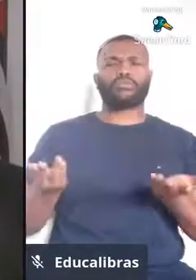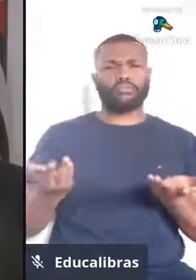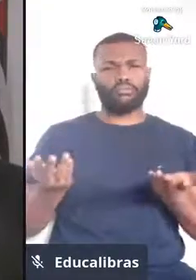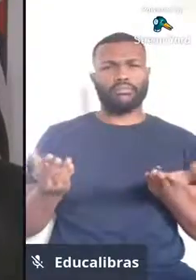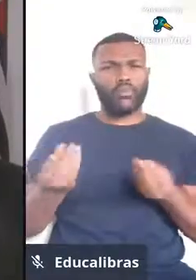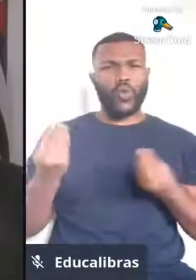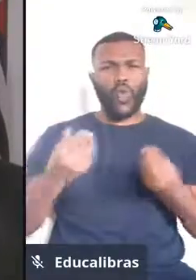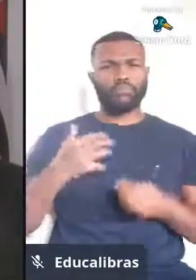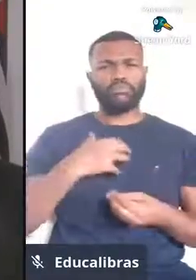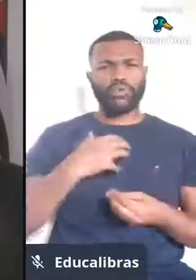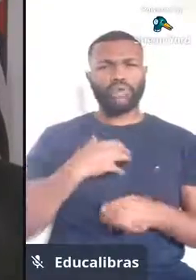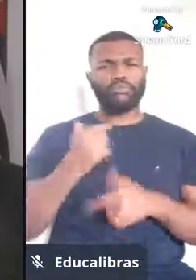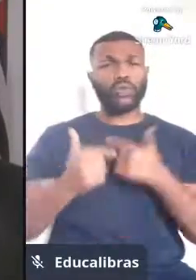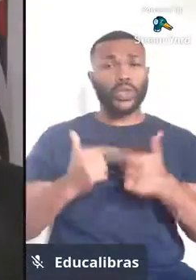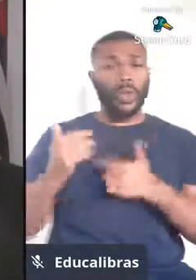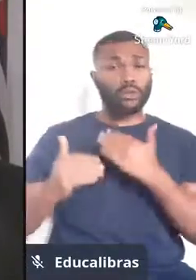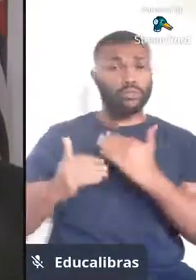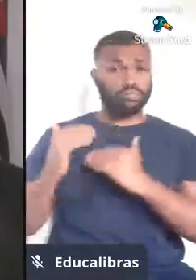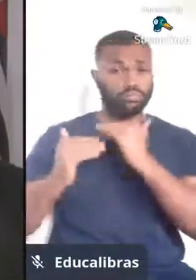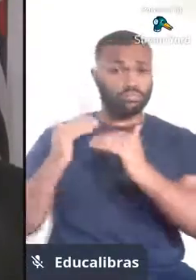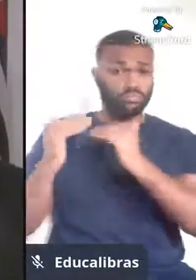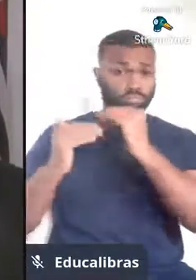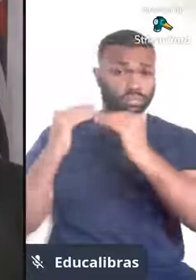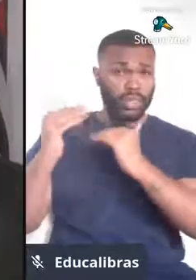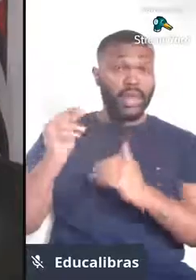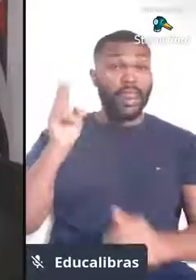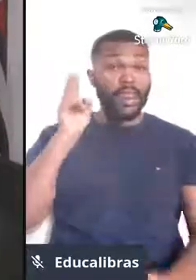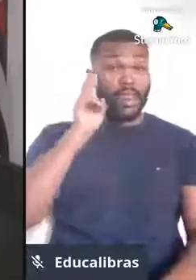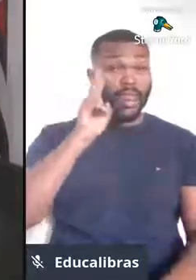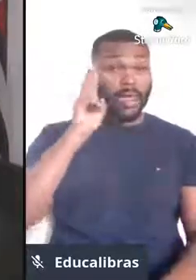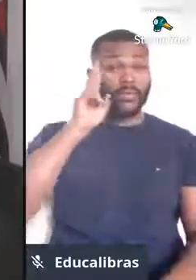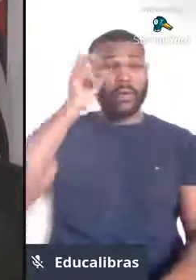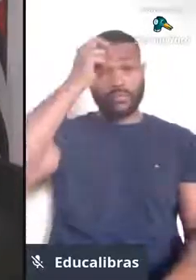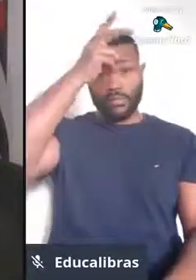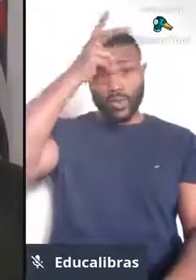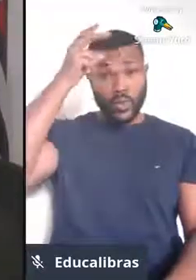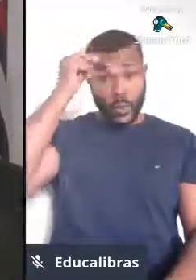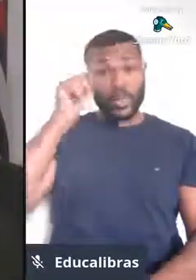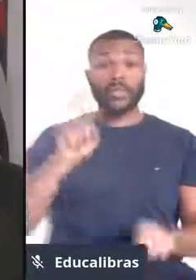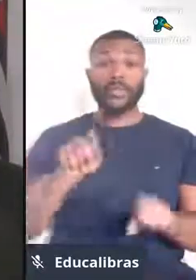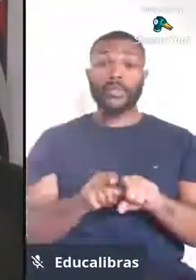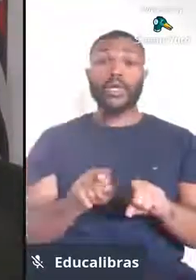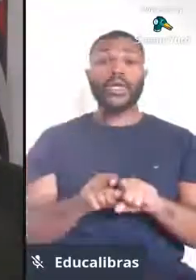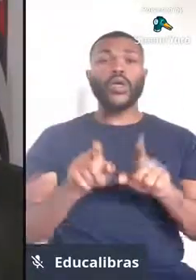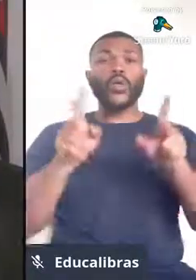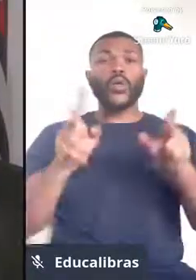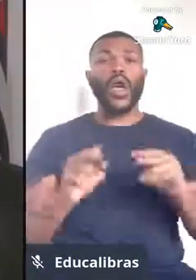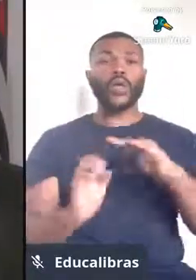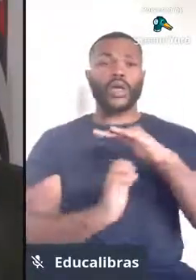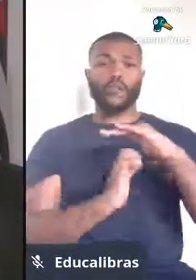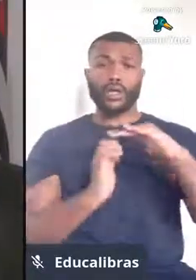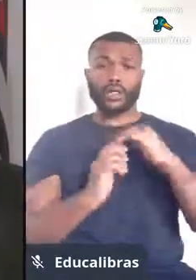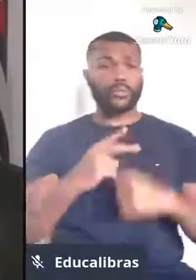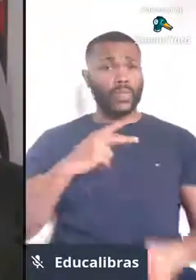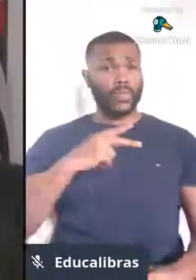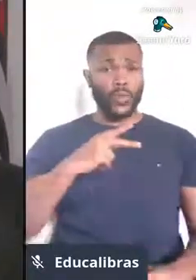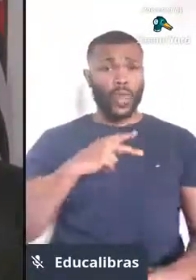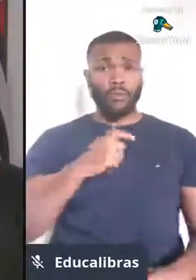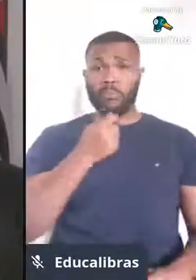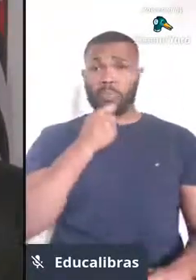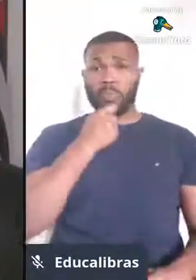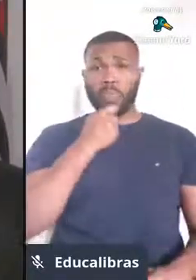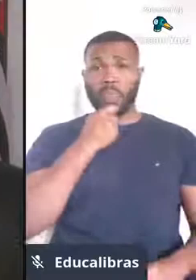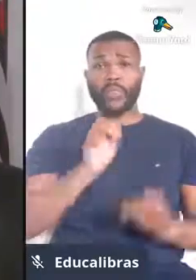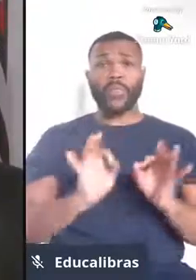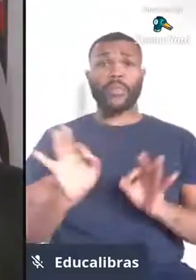que lembrar que a prefeitura, assim como as empresas privadas, não estavam preparadas para colocar grande parte do